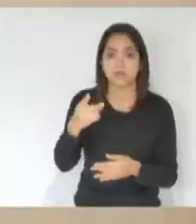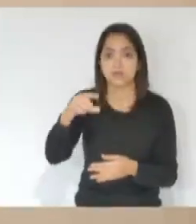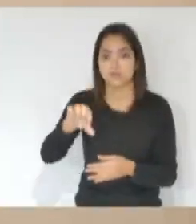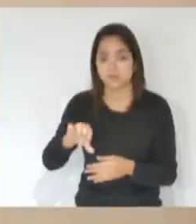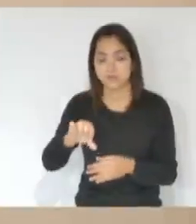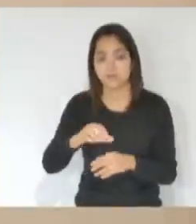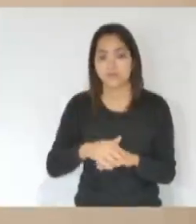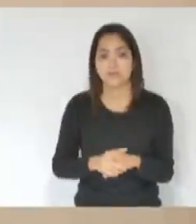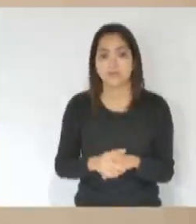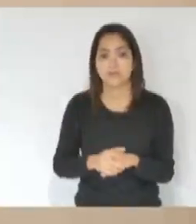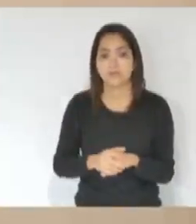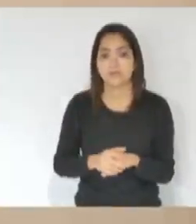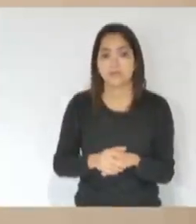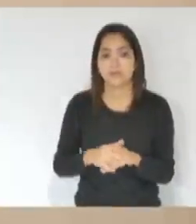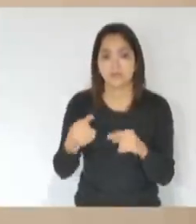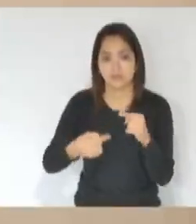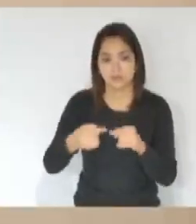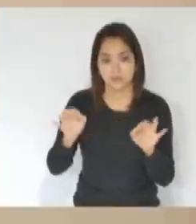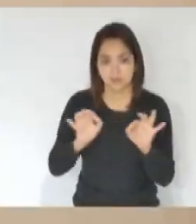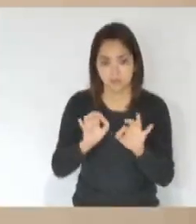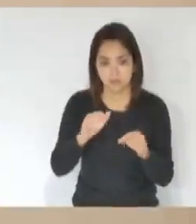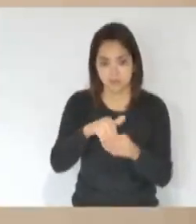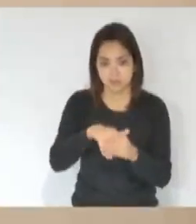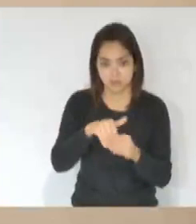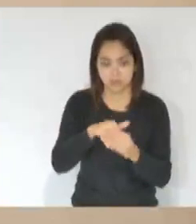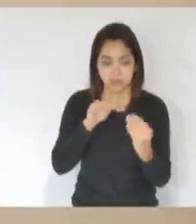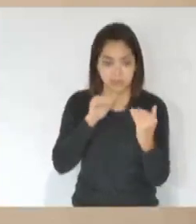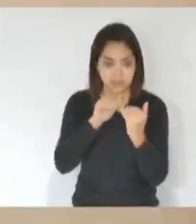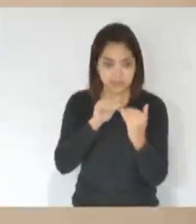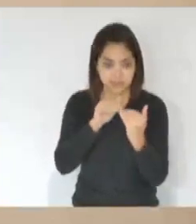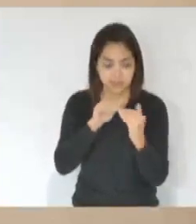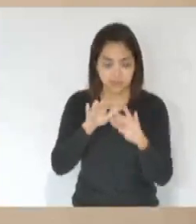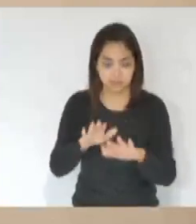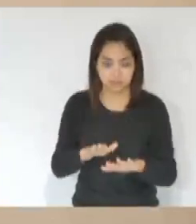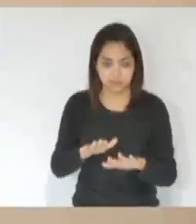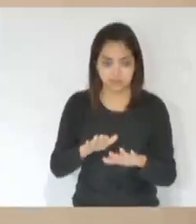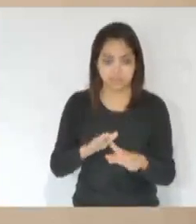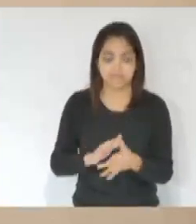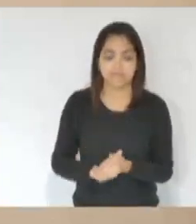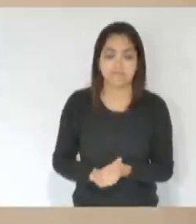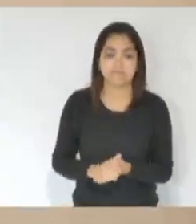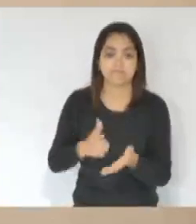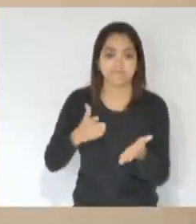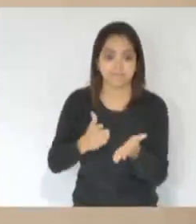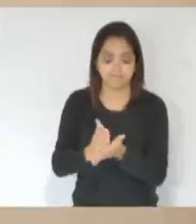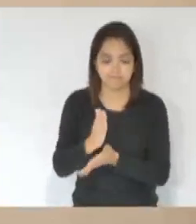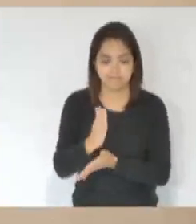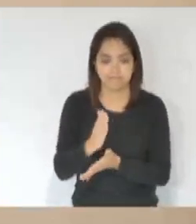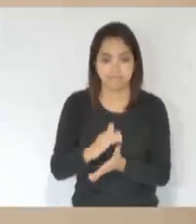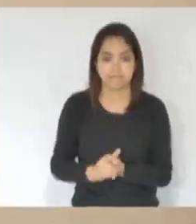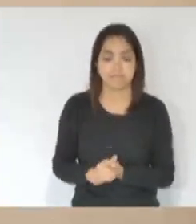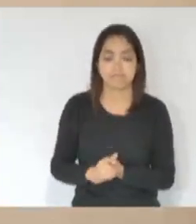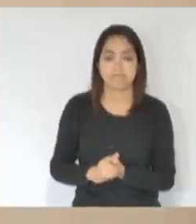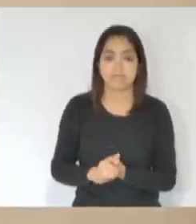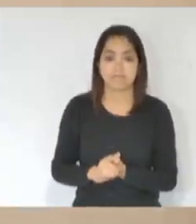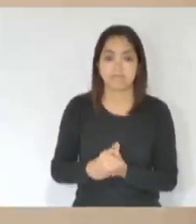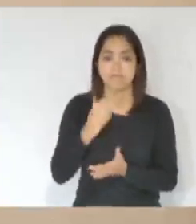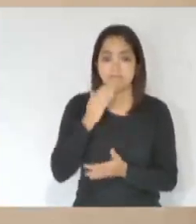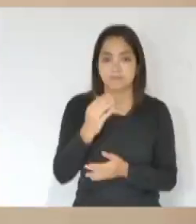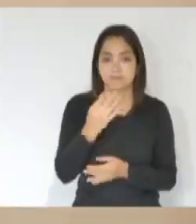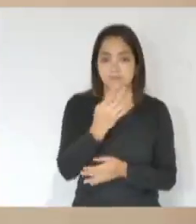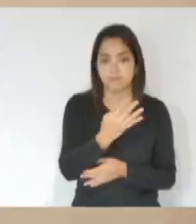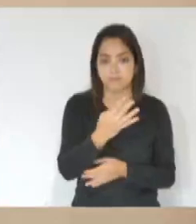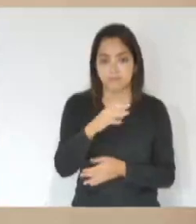discussão. Não havendo quem queira discutir, em votação. Deputados que aprovam, permaneçam como se encontram. aprovado por unanimidade. Pedido de